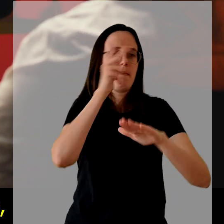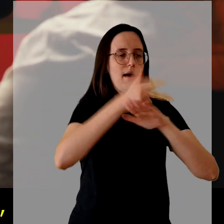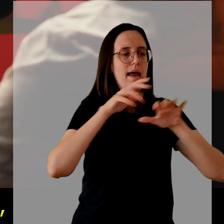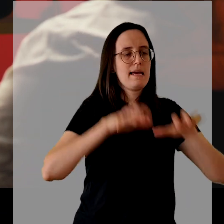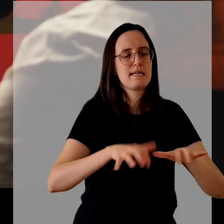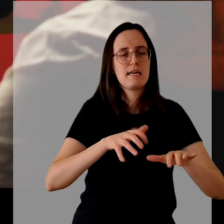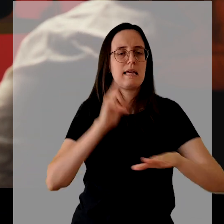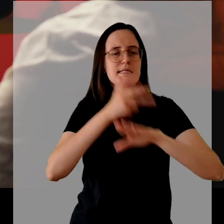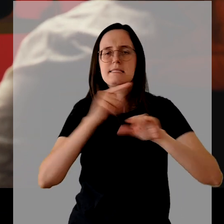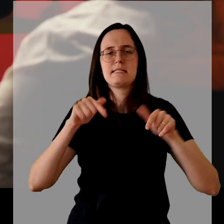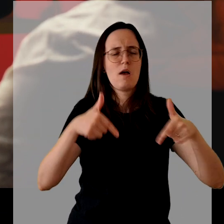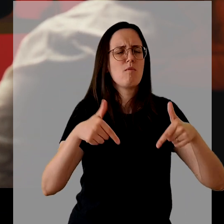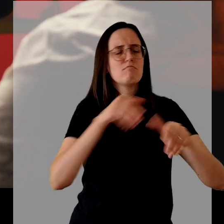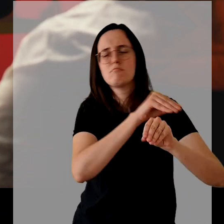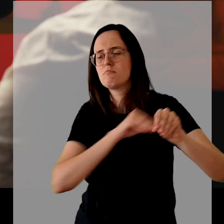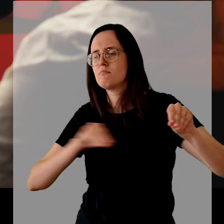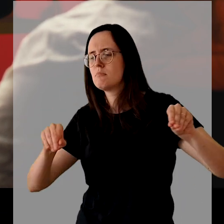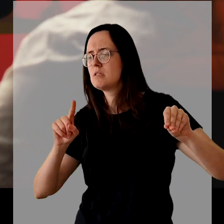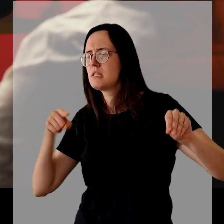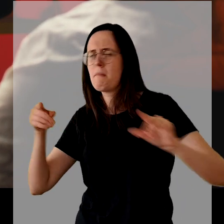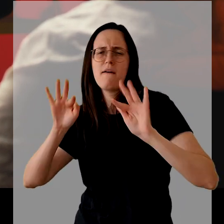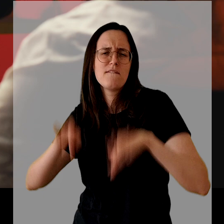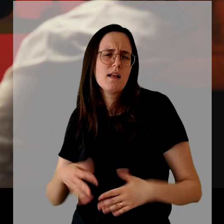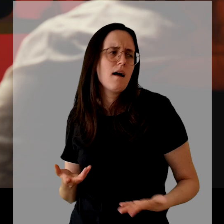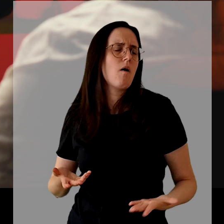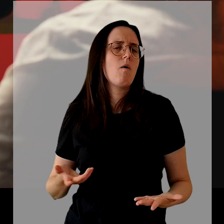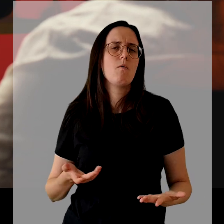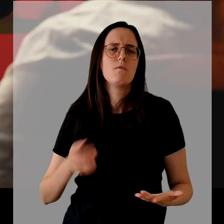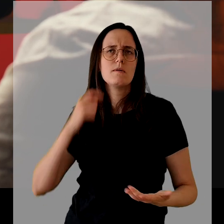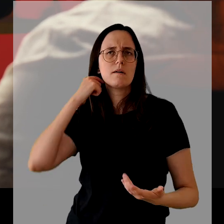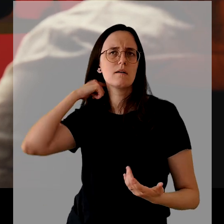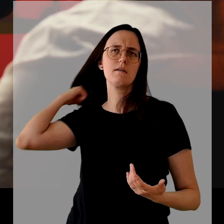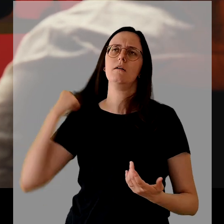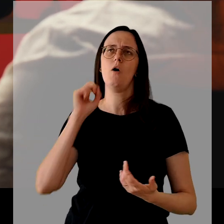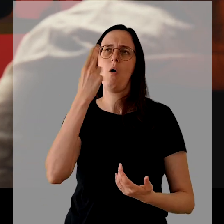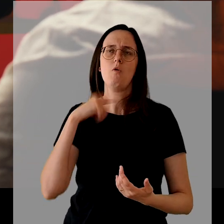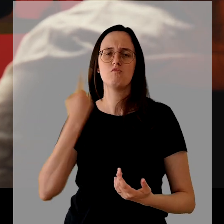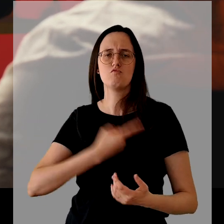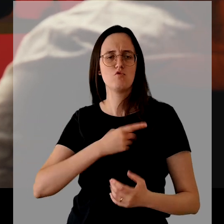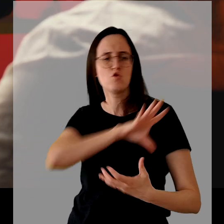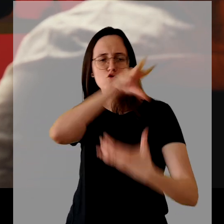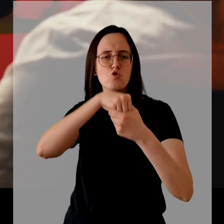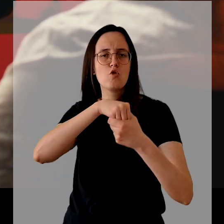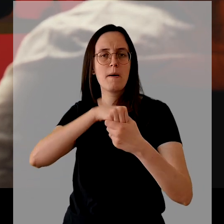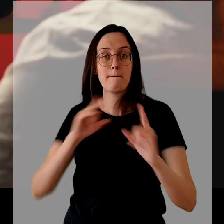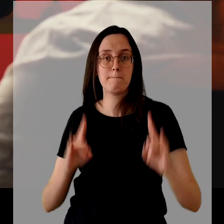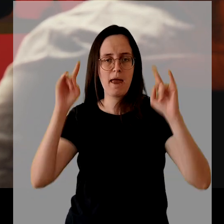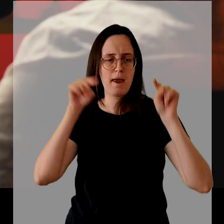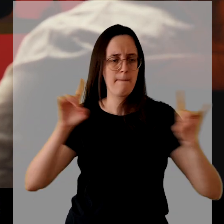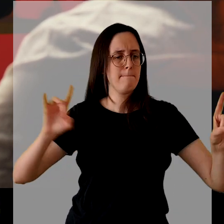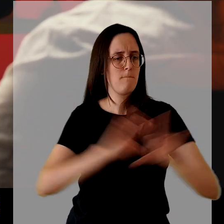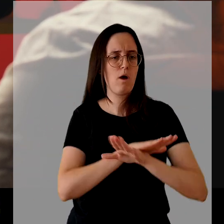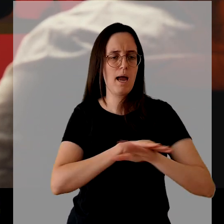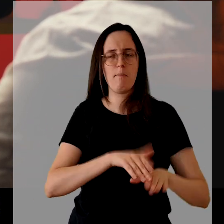tais cenas, e cenas de ação a gente deixa meio que para o final, ou a gente mata tudo que tem dentro do prédio